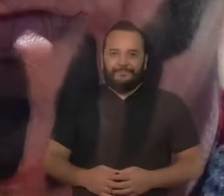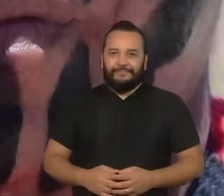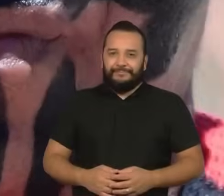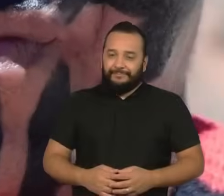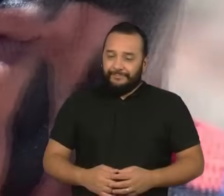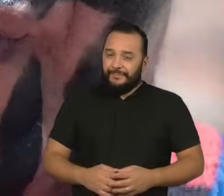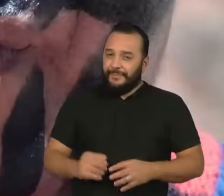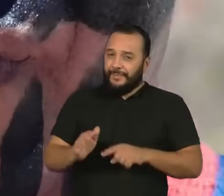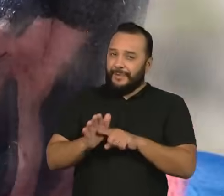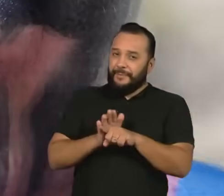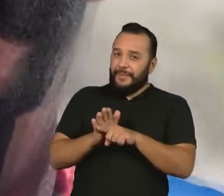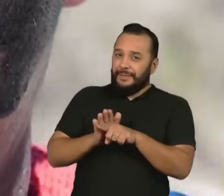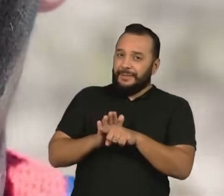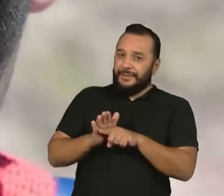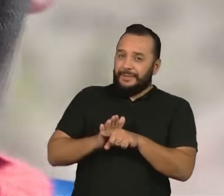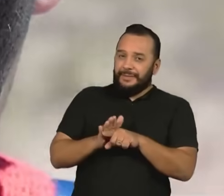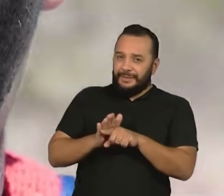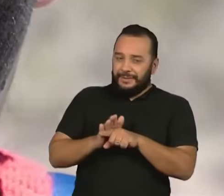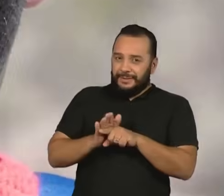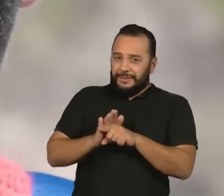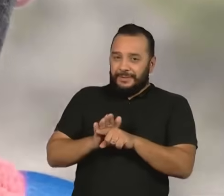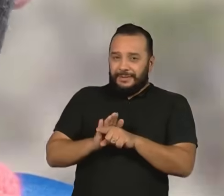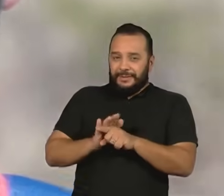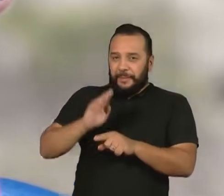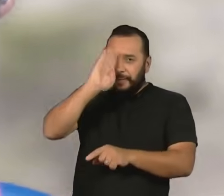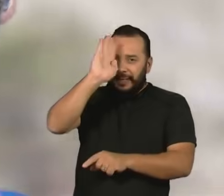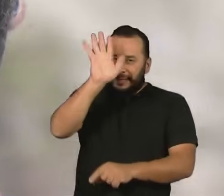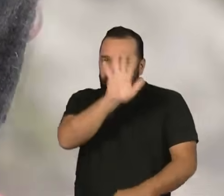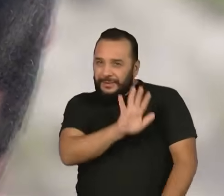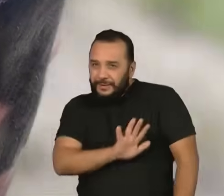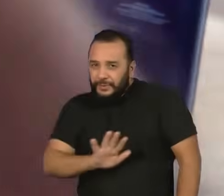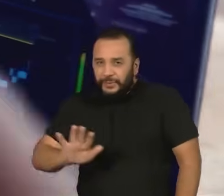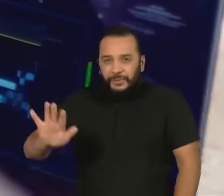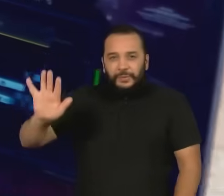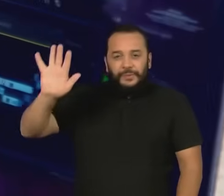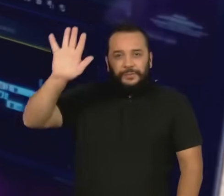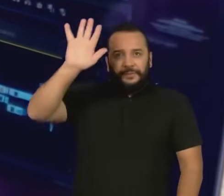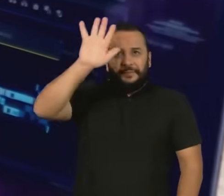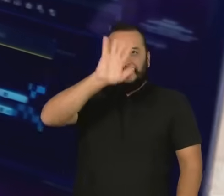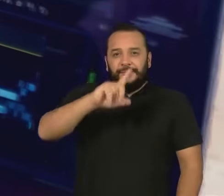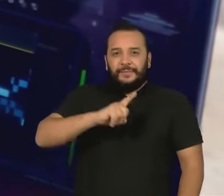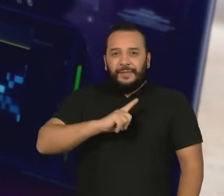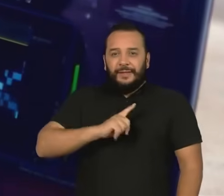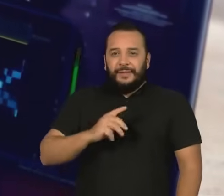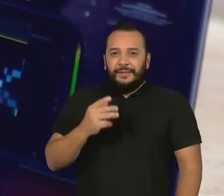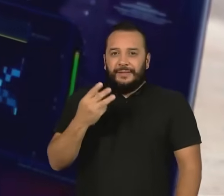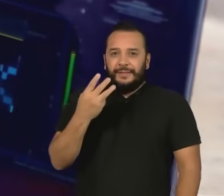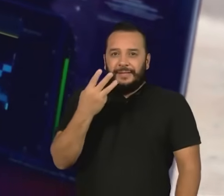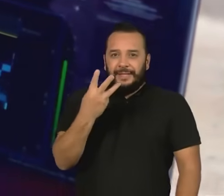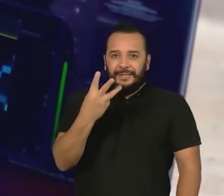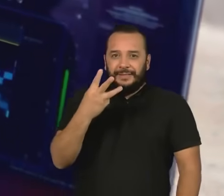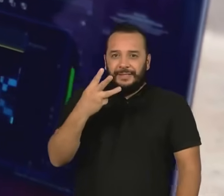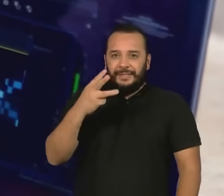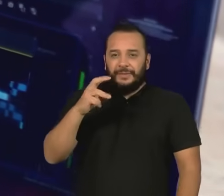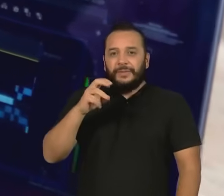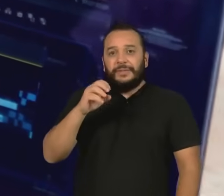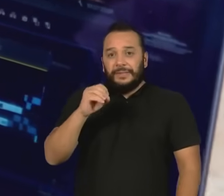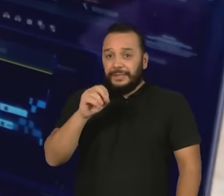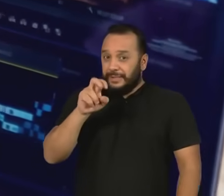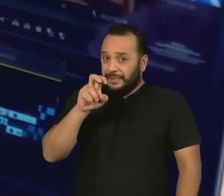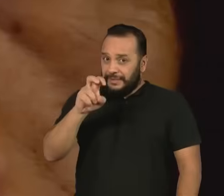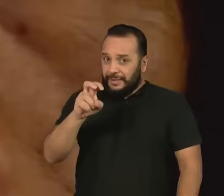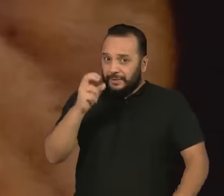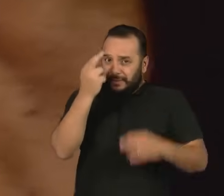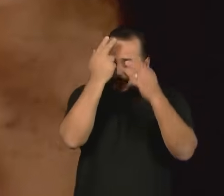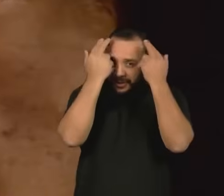Segundo dados do último censo demográfico, o Brasil possui 305 etnias.